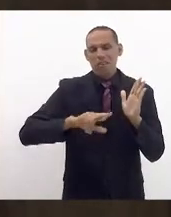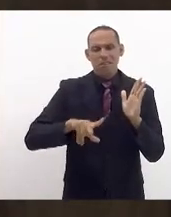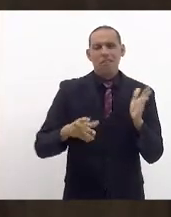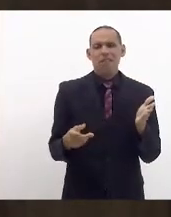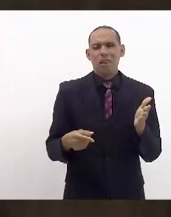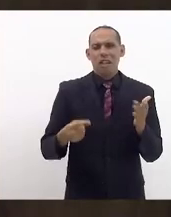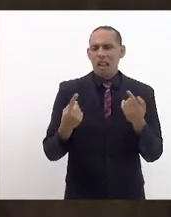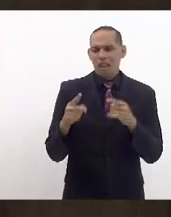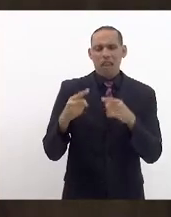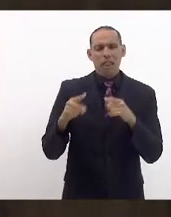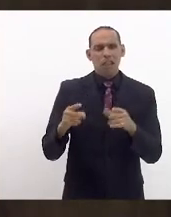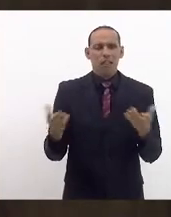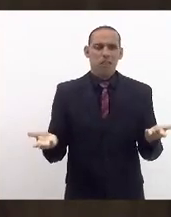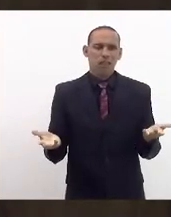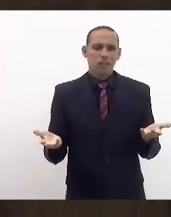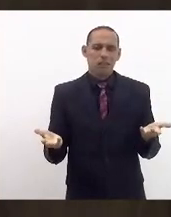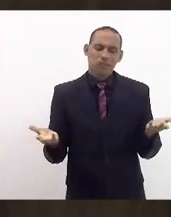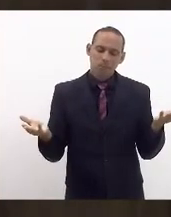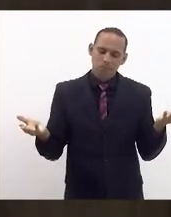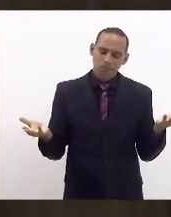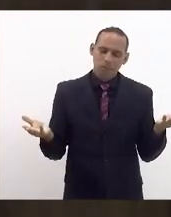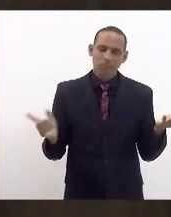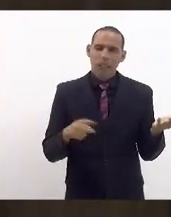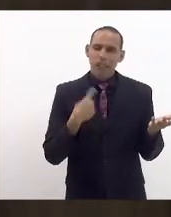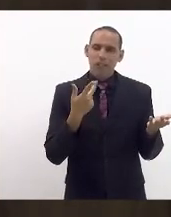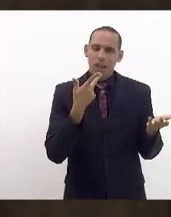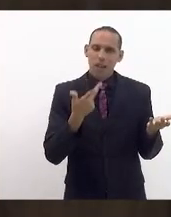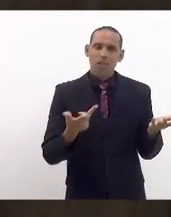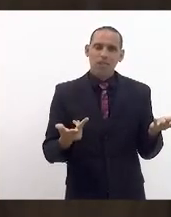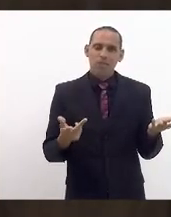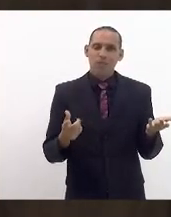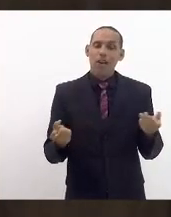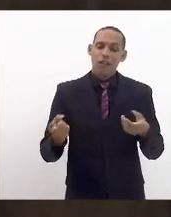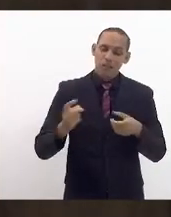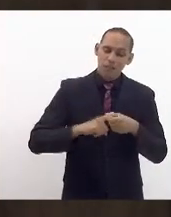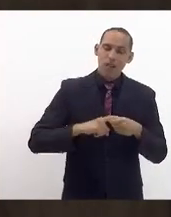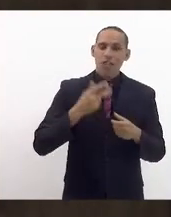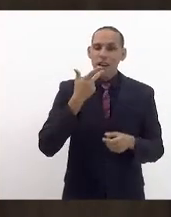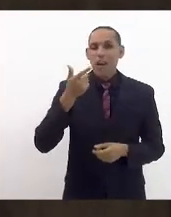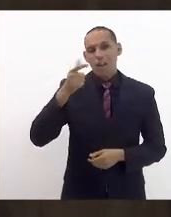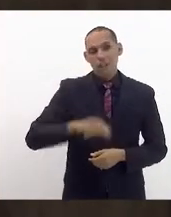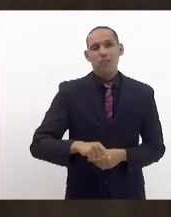de ataques. Então, é disso que a gente está falando e volto a pedir